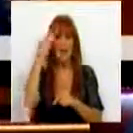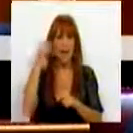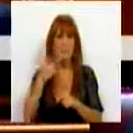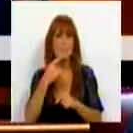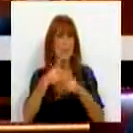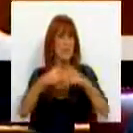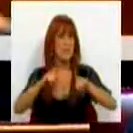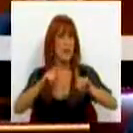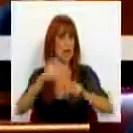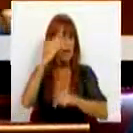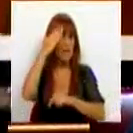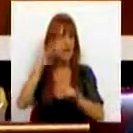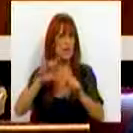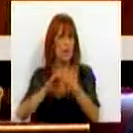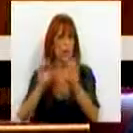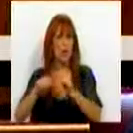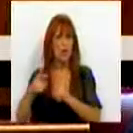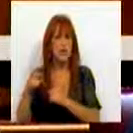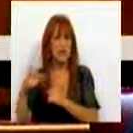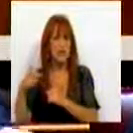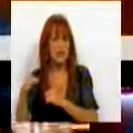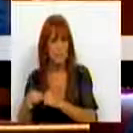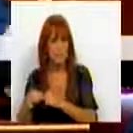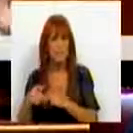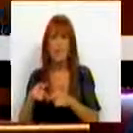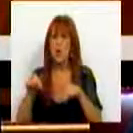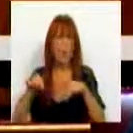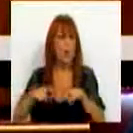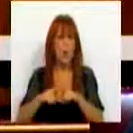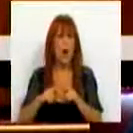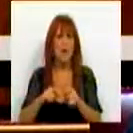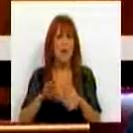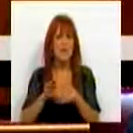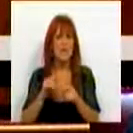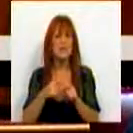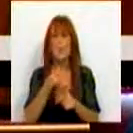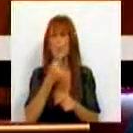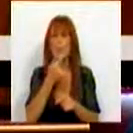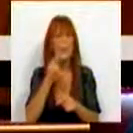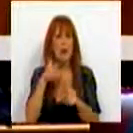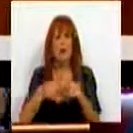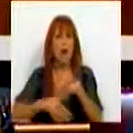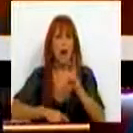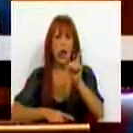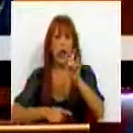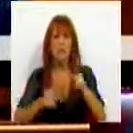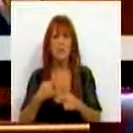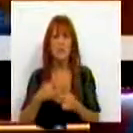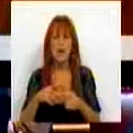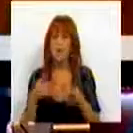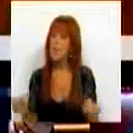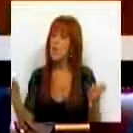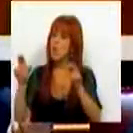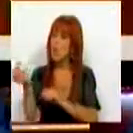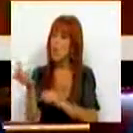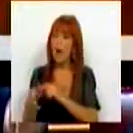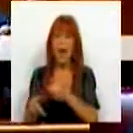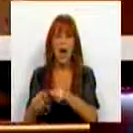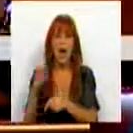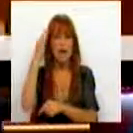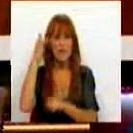muito distinto do que está previsto no acordo do TTIP, é que não há aqui um puro mecanismo de arbitragem, mas há um mecanismo novo